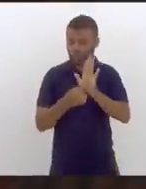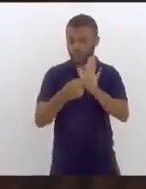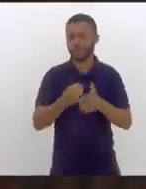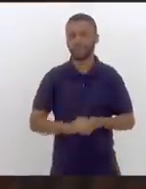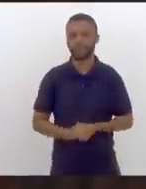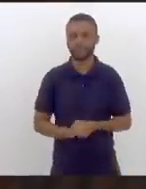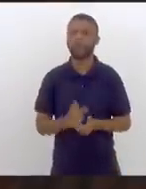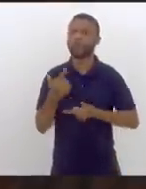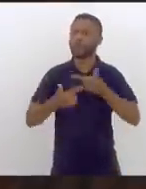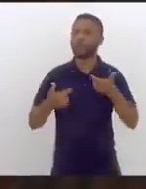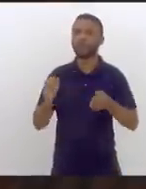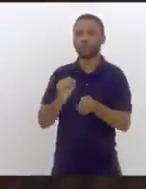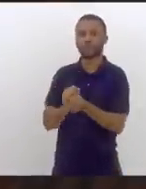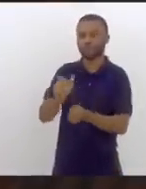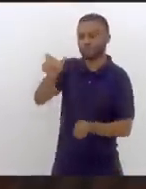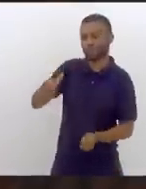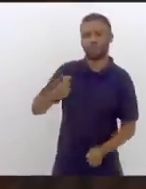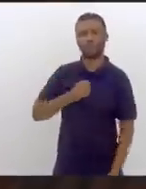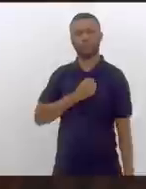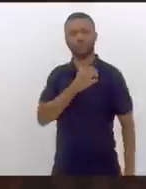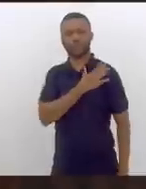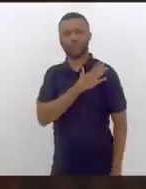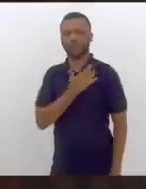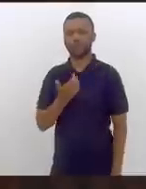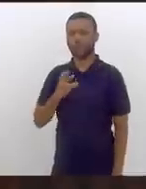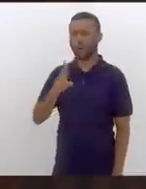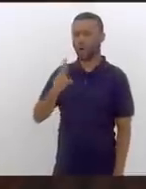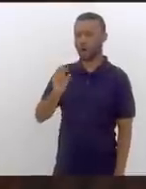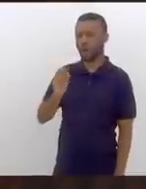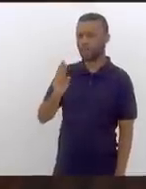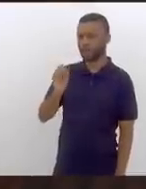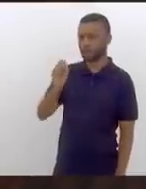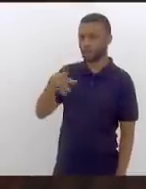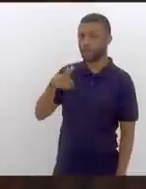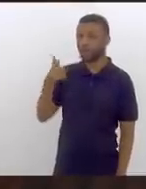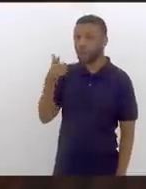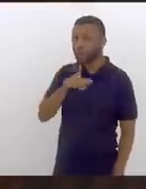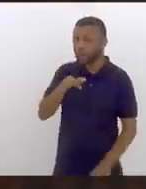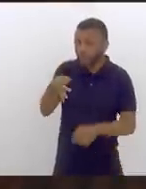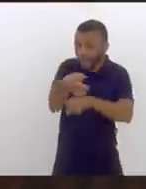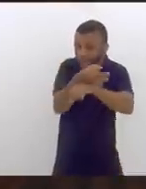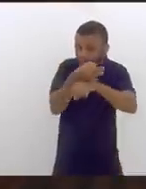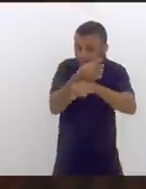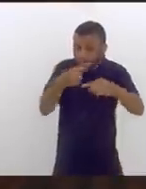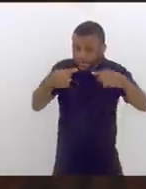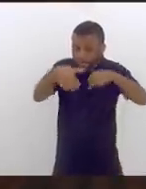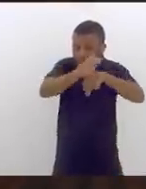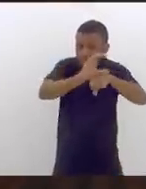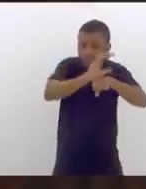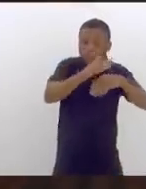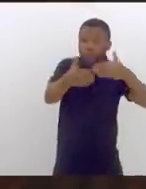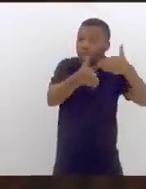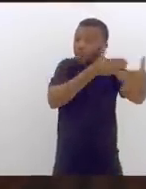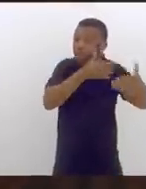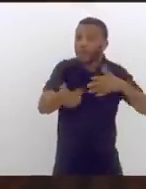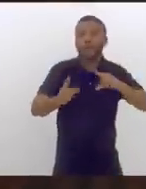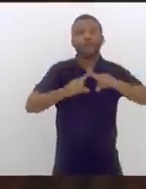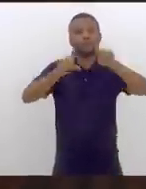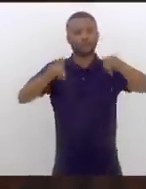eu trabalhei até com esse Coronel que é o Lopes para você tirar férias que é constitucional de qualquer trabalhador